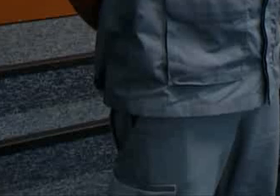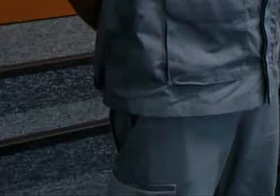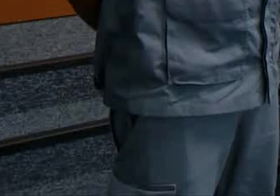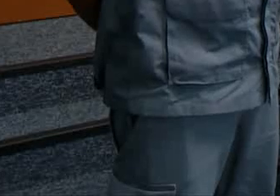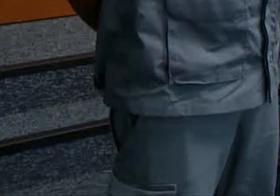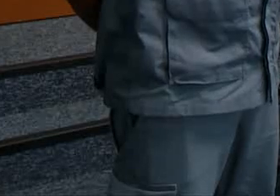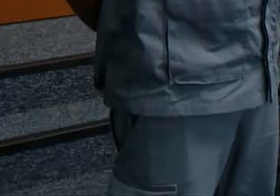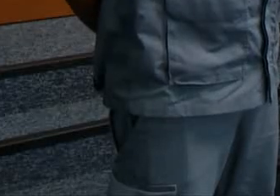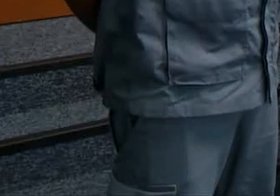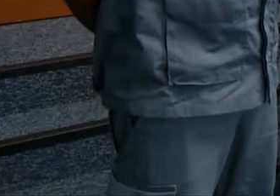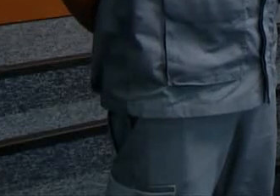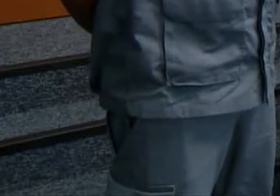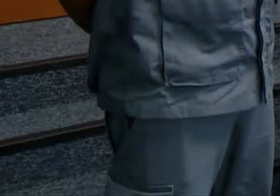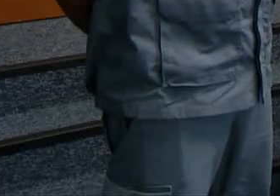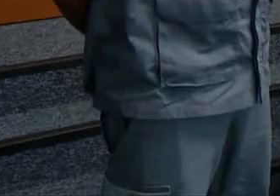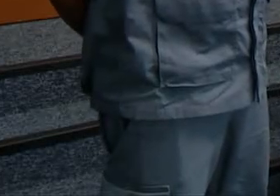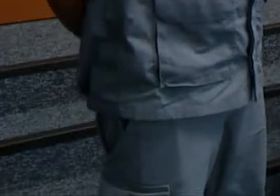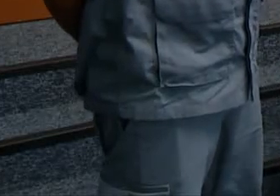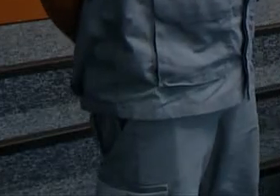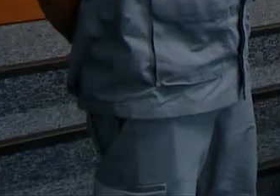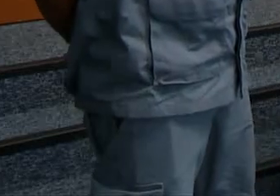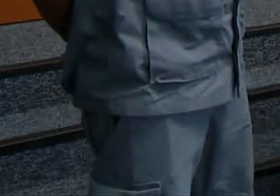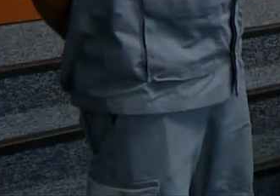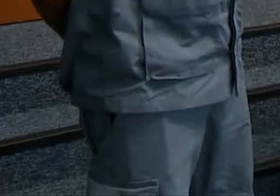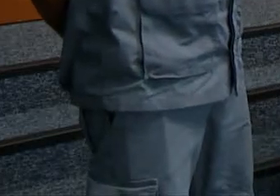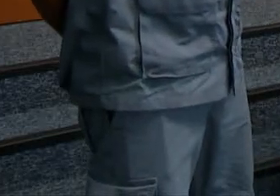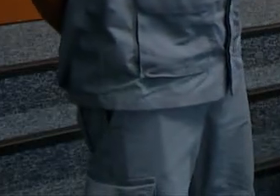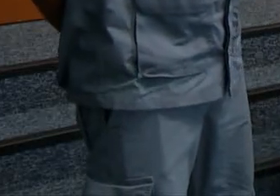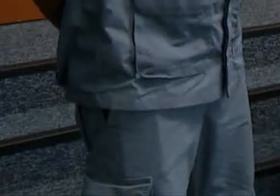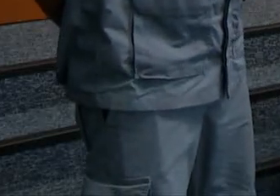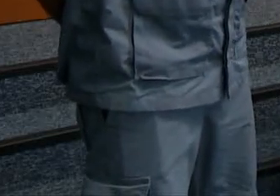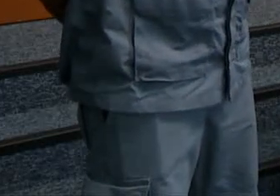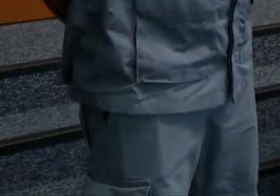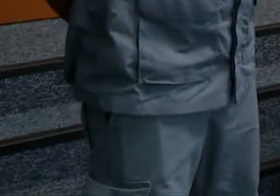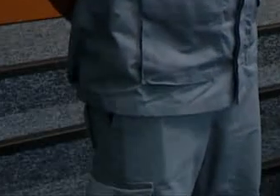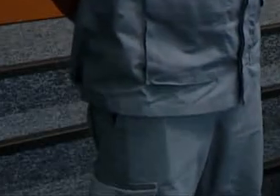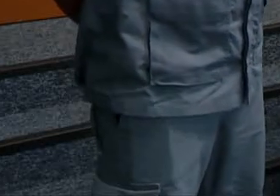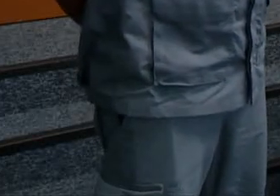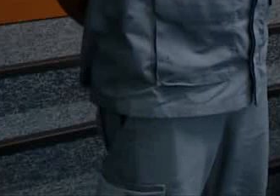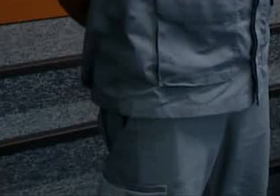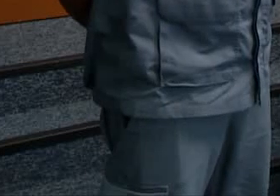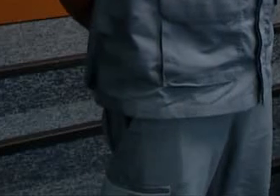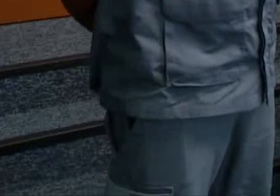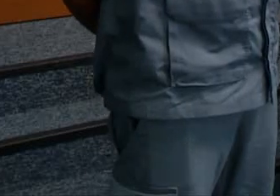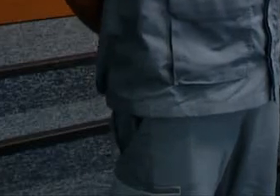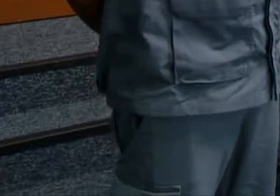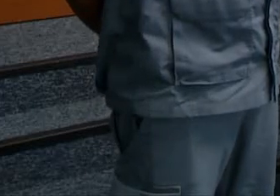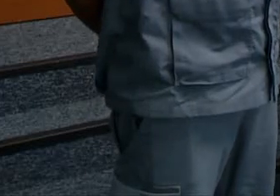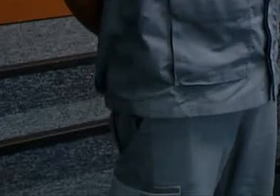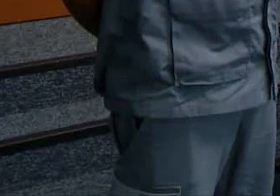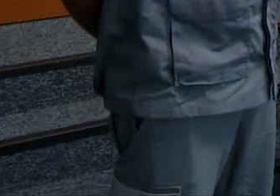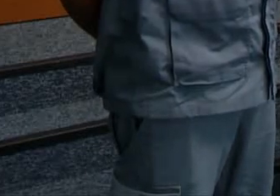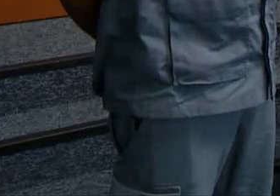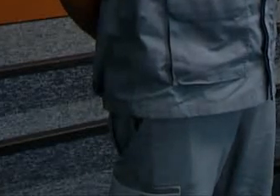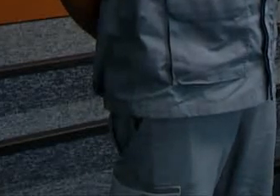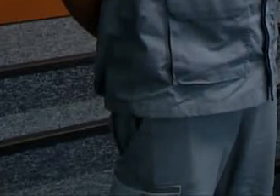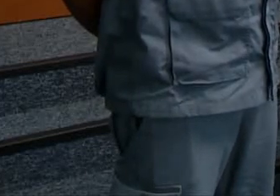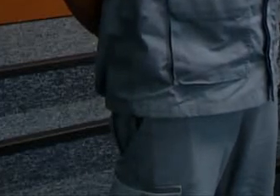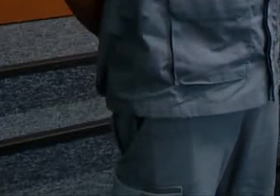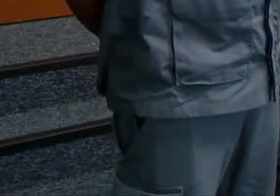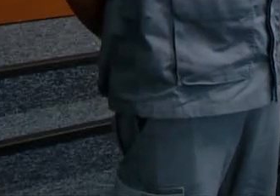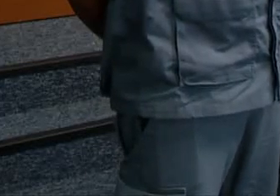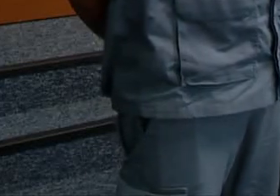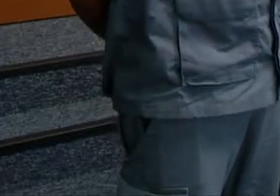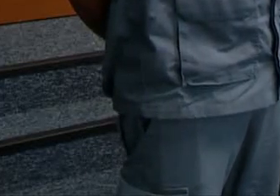presente, esse chamado chegou até a corporação e foram até o local. Com muita agilidade, com